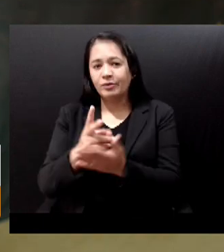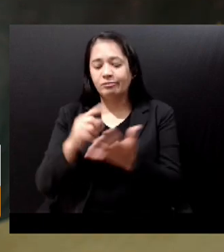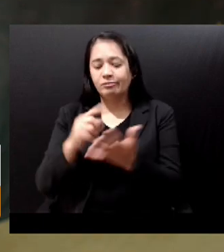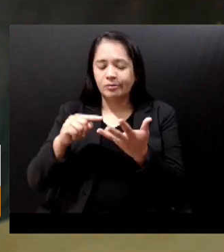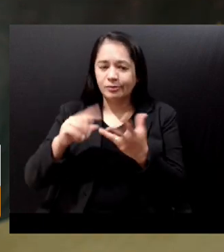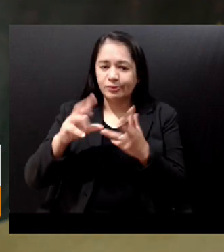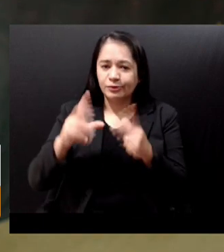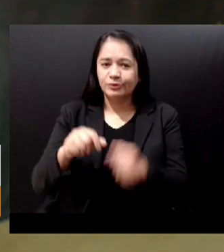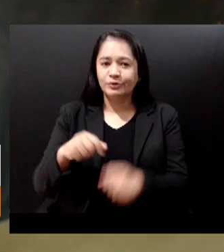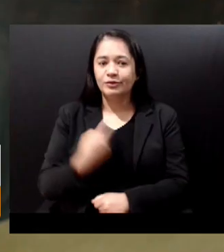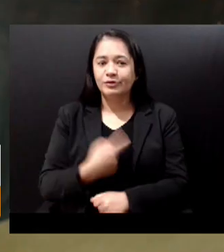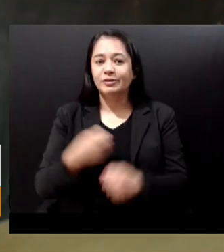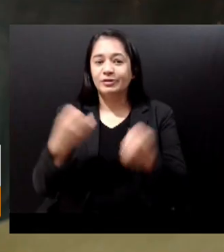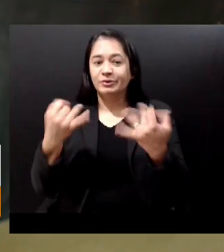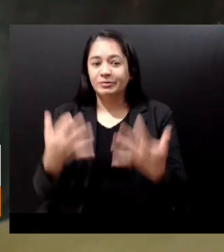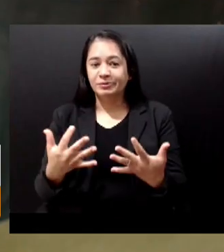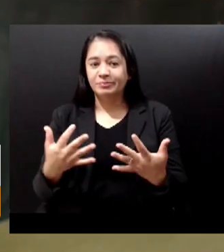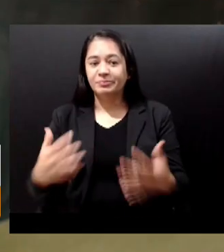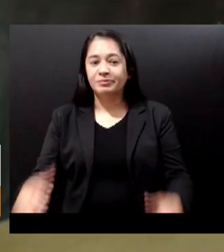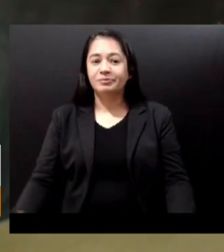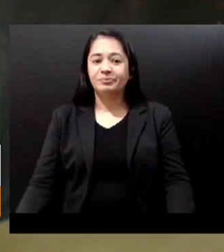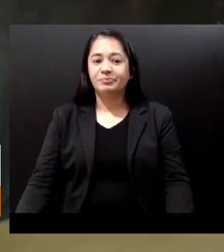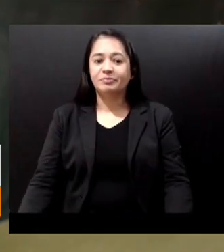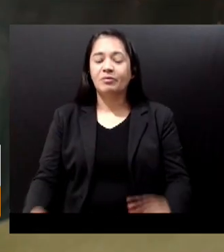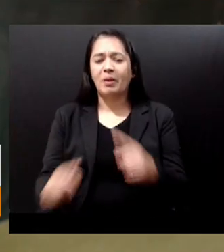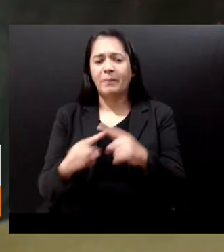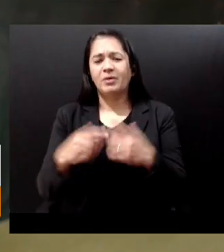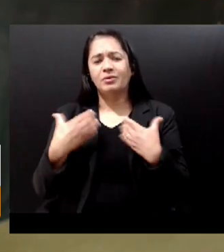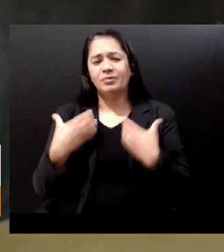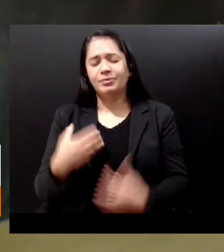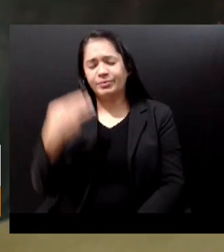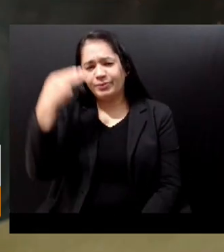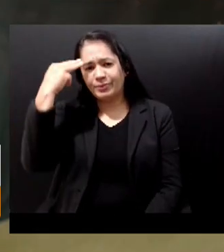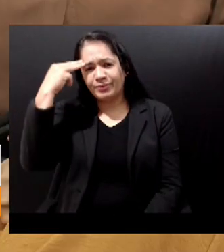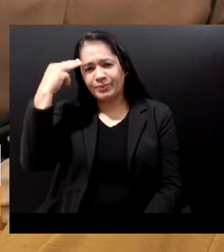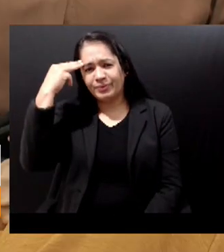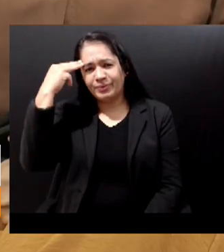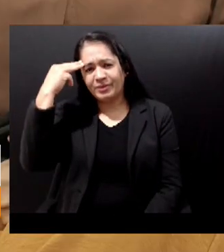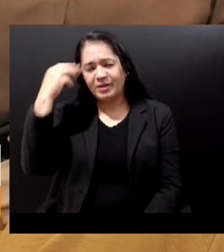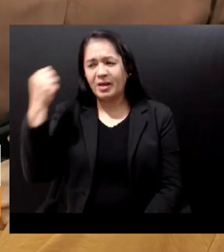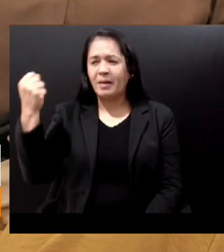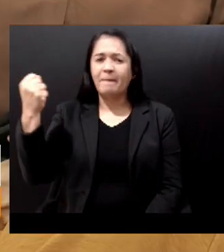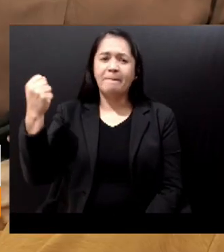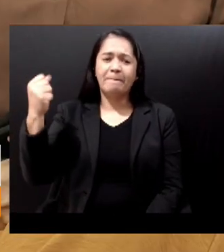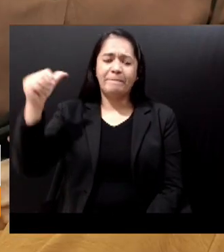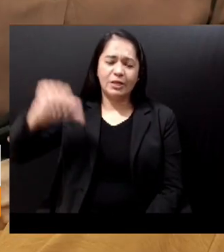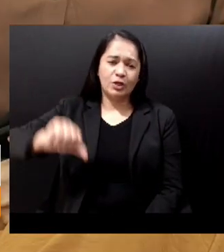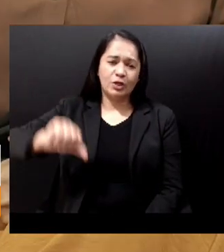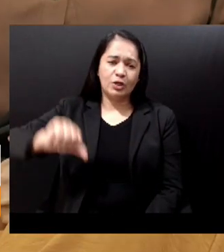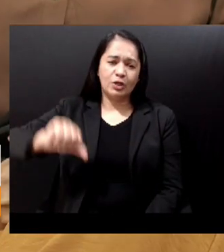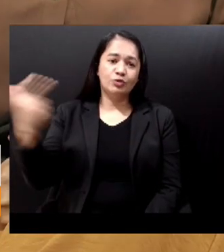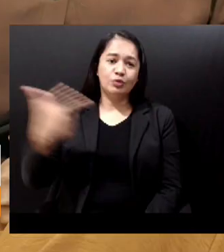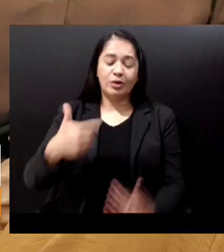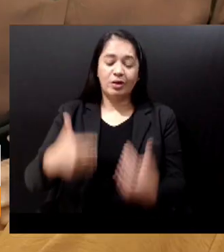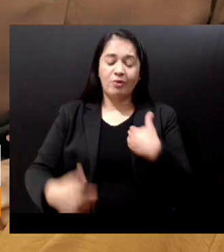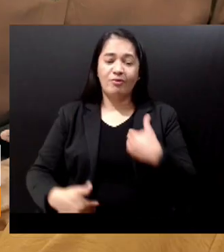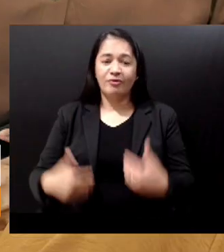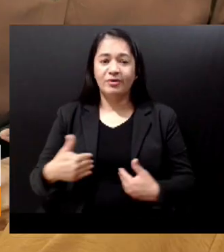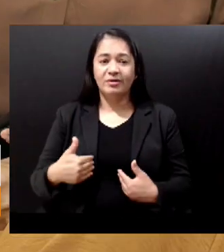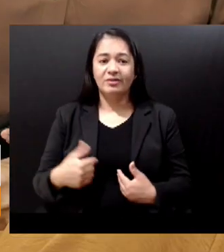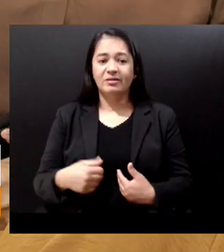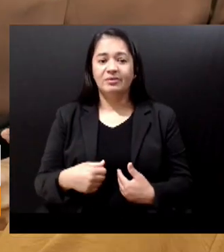aqui? Porque o cansaço mental ele é um pouquinho pior do que o cansaço físico, não é não? Eu digo que na prática da atividade